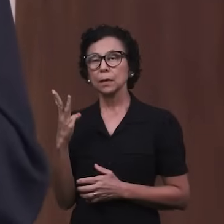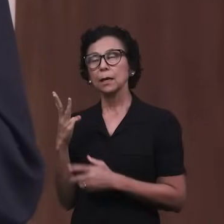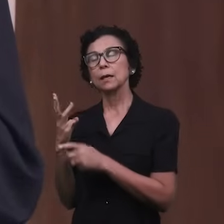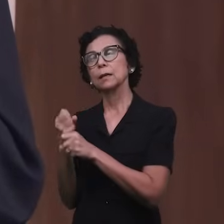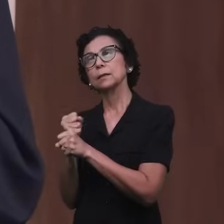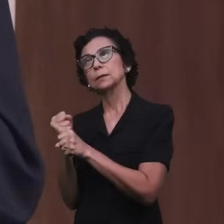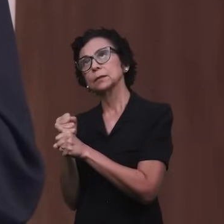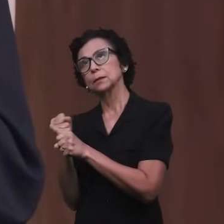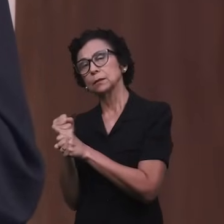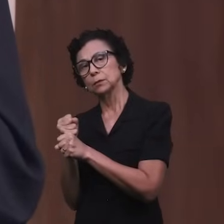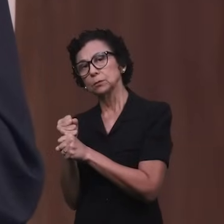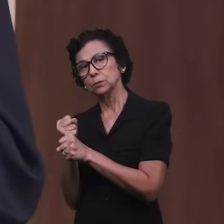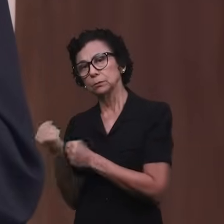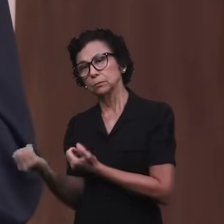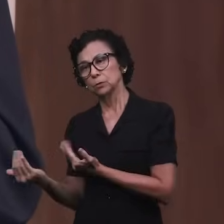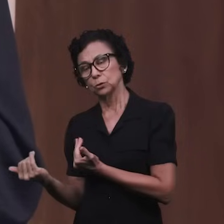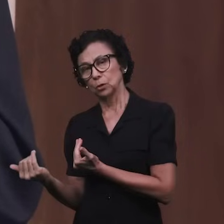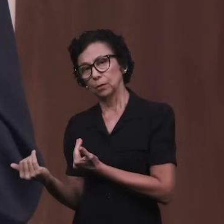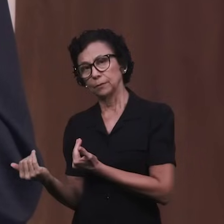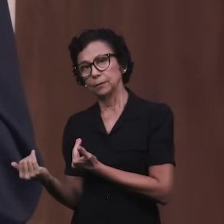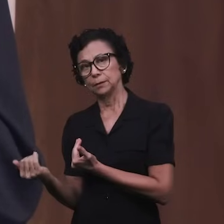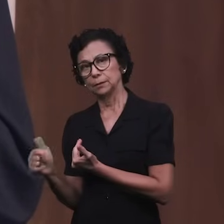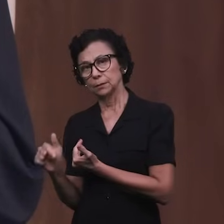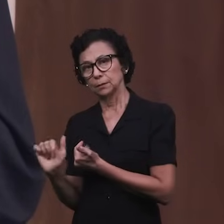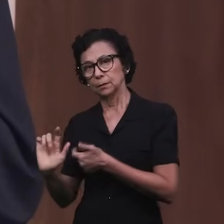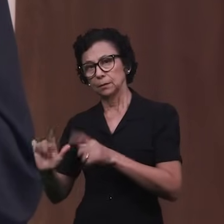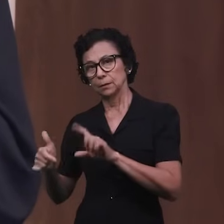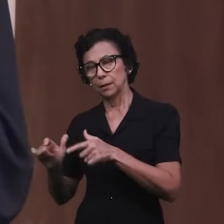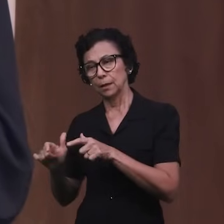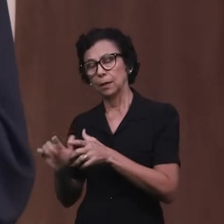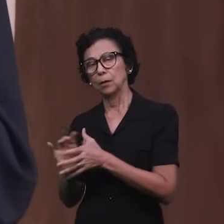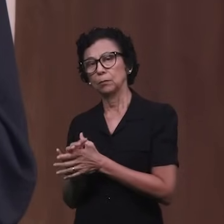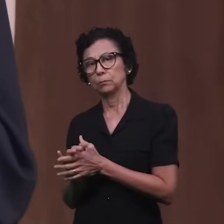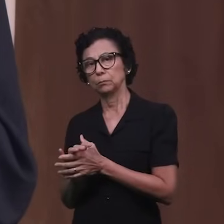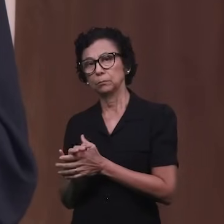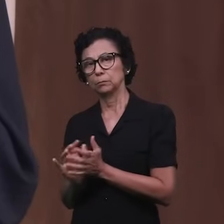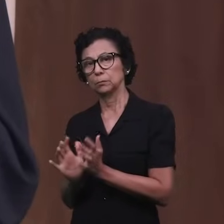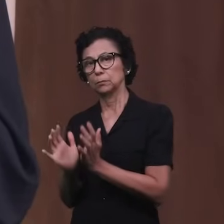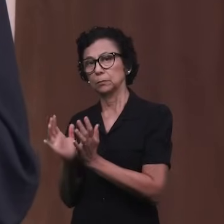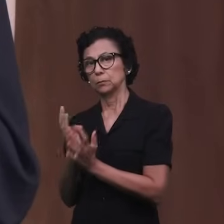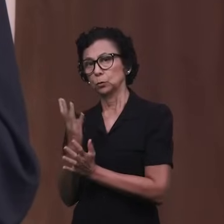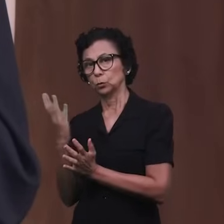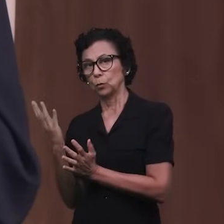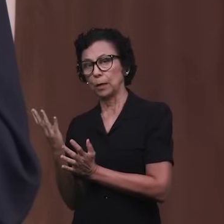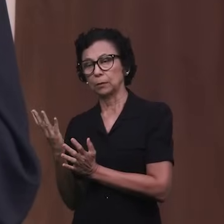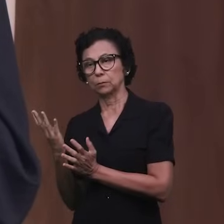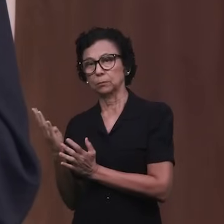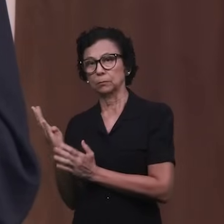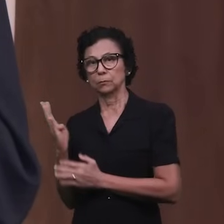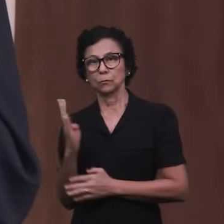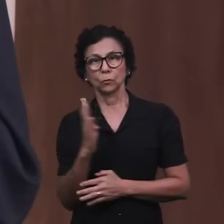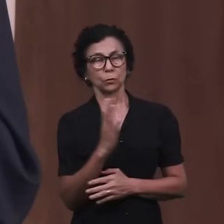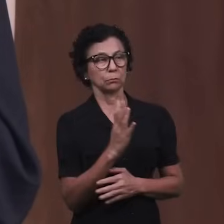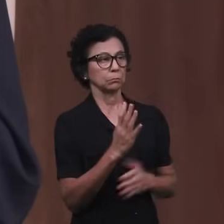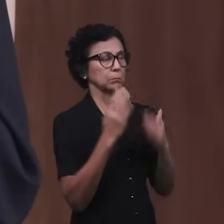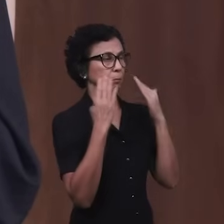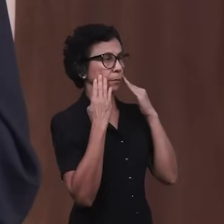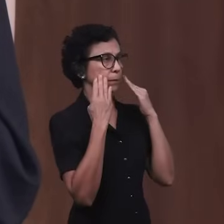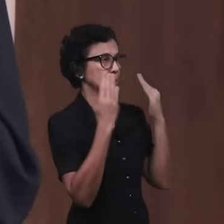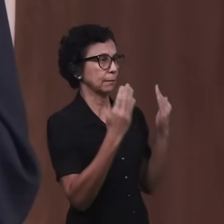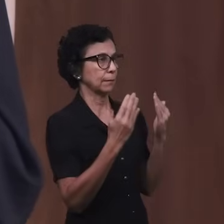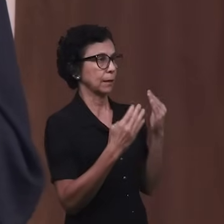Passado os 3 anos, os jovens foram levados à presença do rei